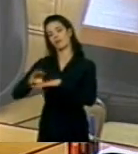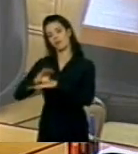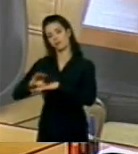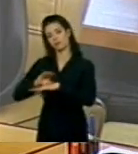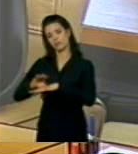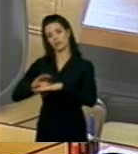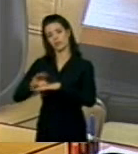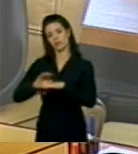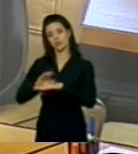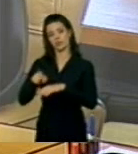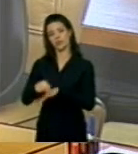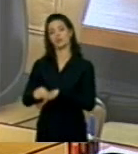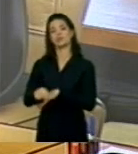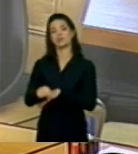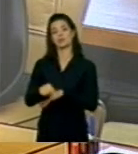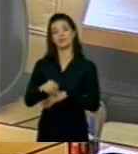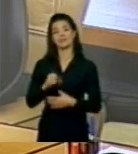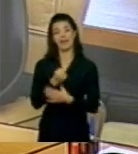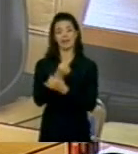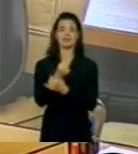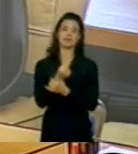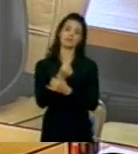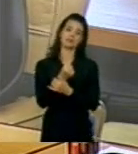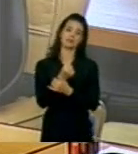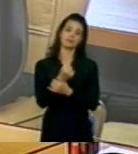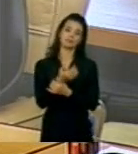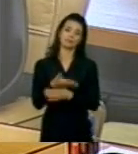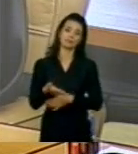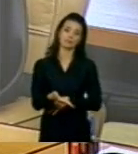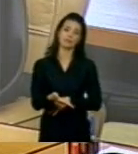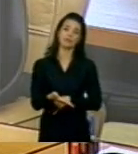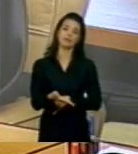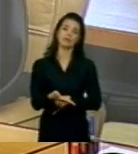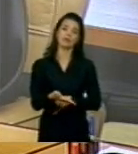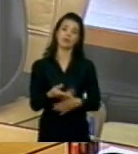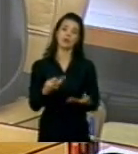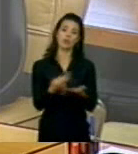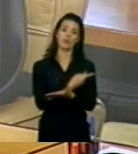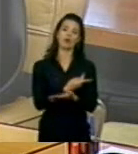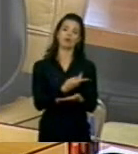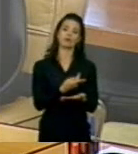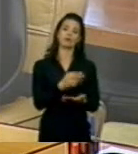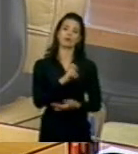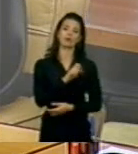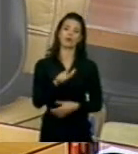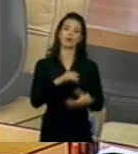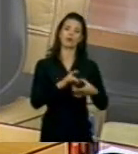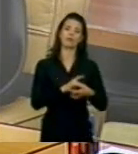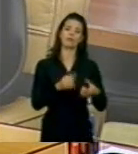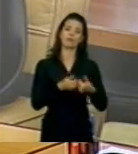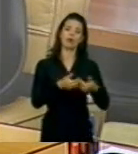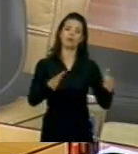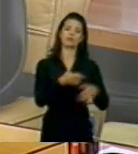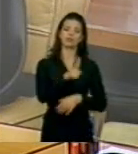Instituto da imunidade formal para que se passe a permitir a incidência de rol aberto de outras hipóteses